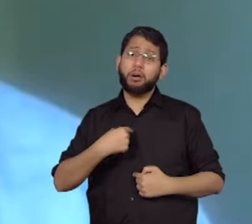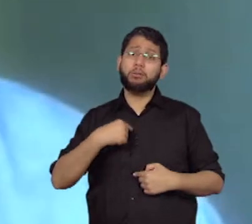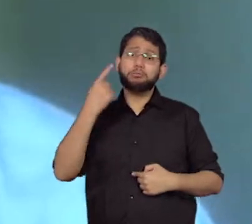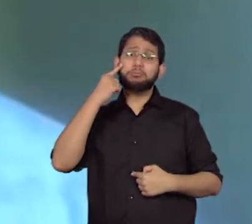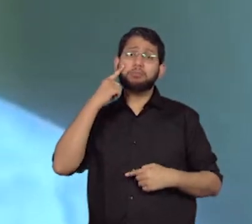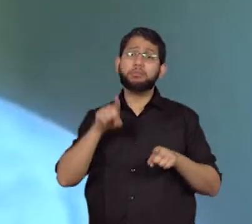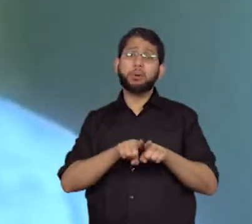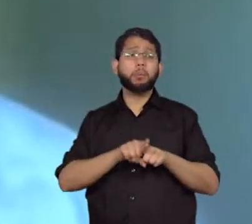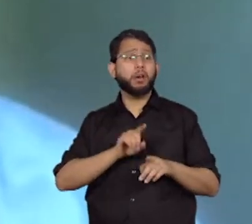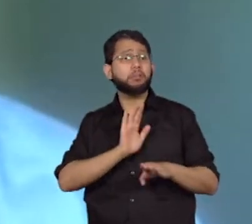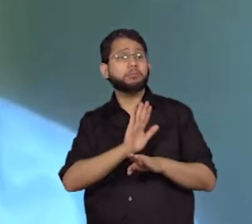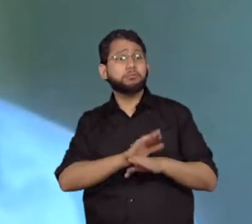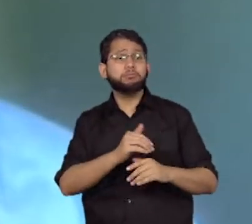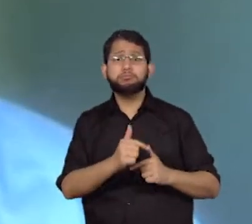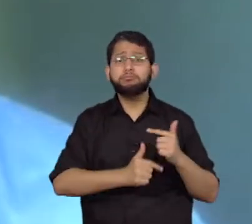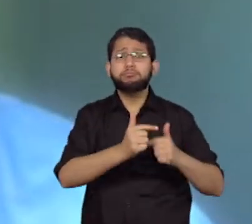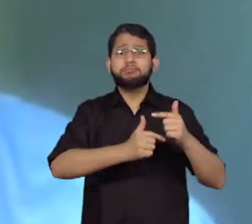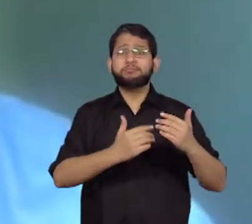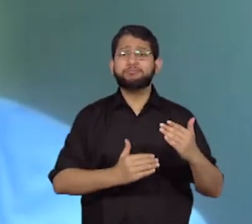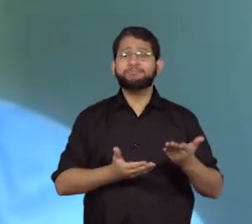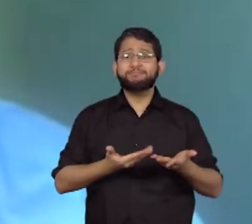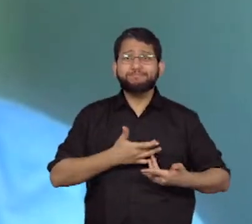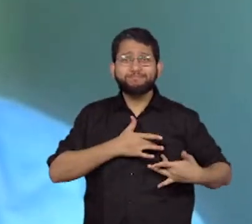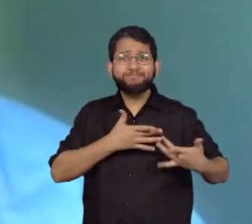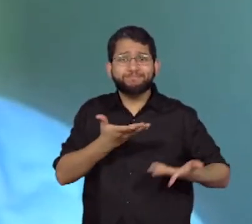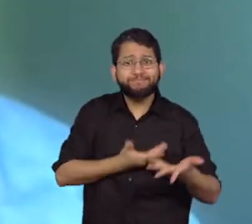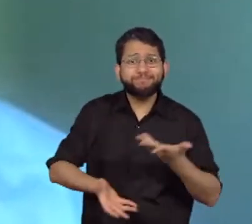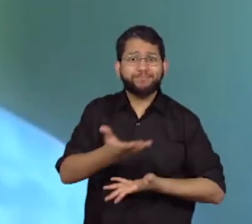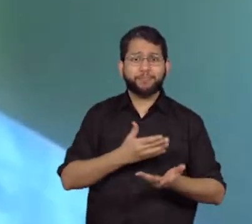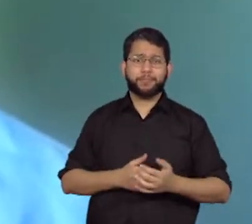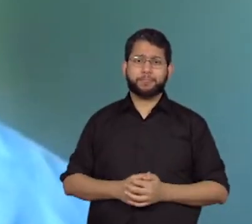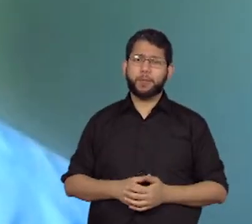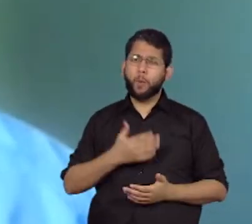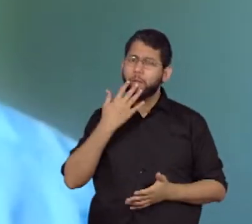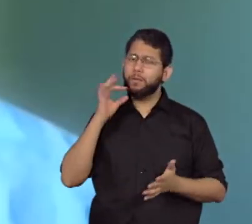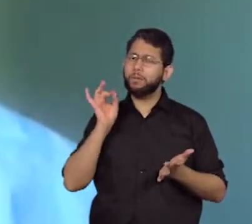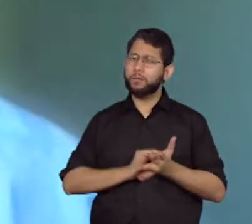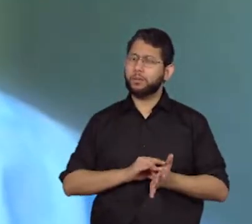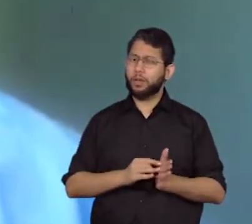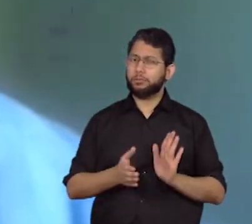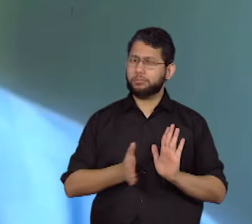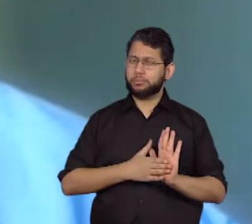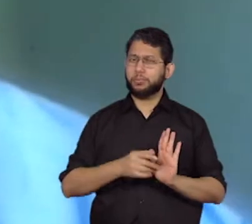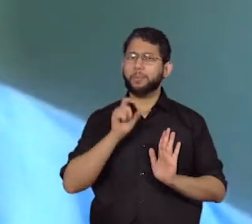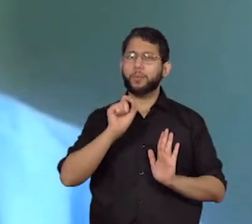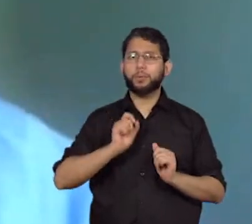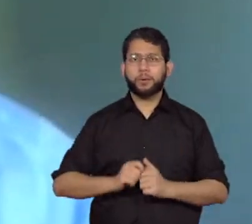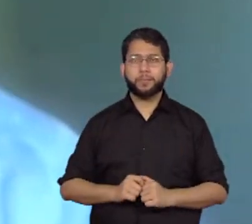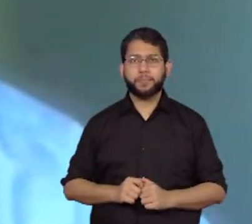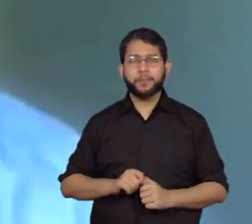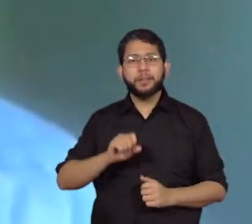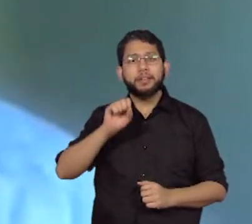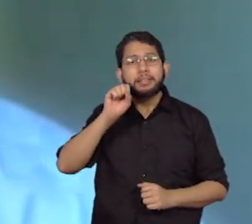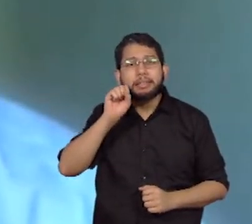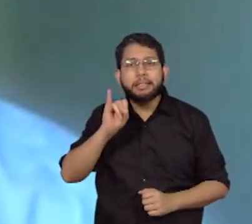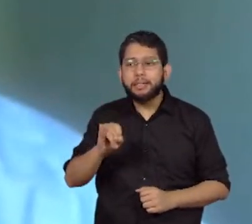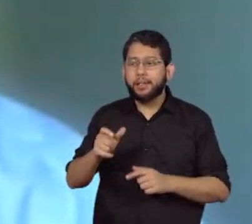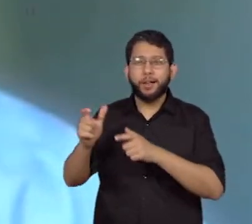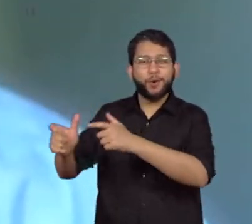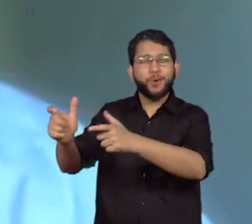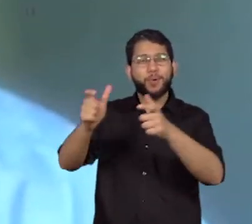ajudar muito na frente. E hoje, eu arrisco dizer, né, que esses